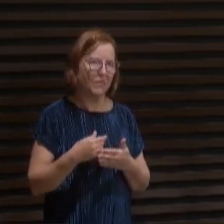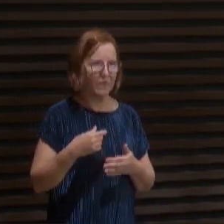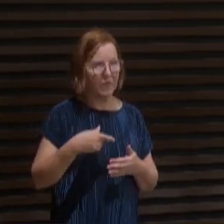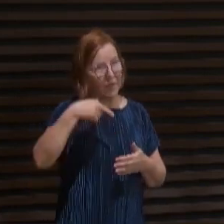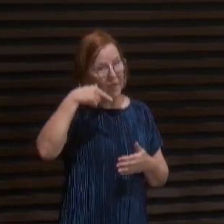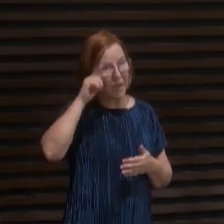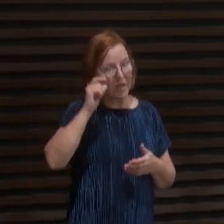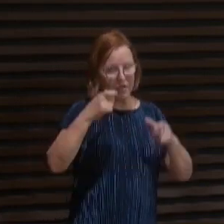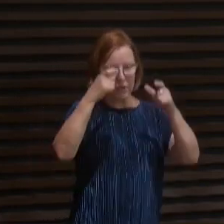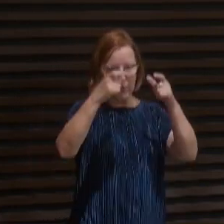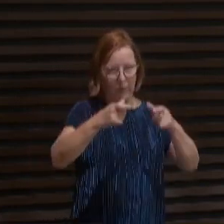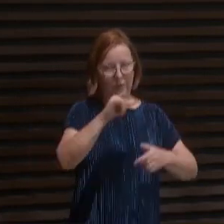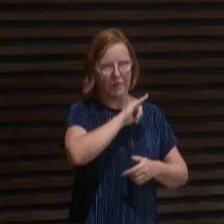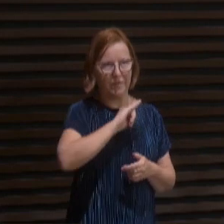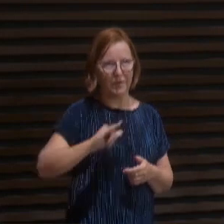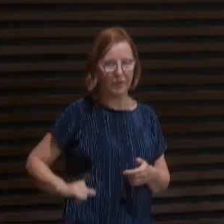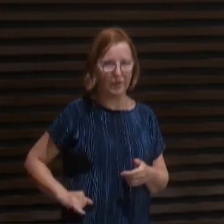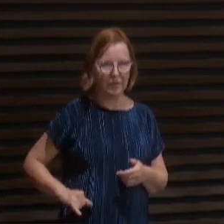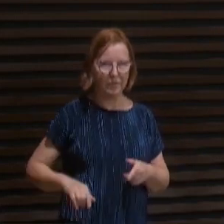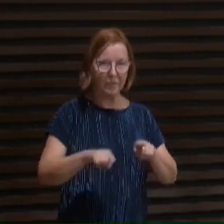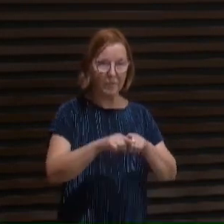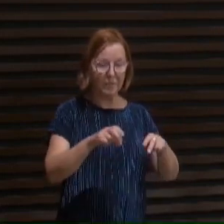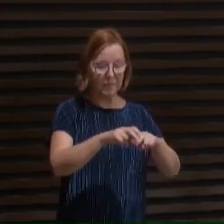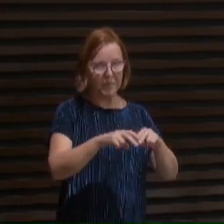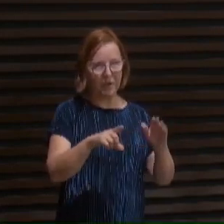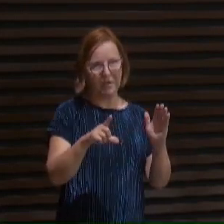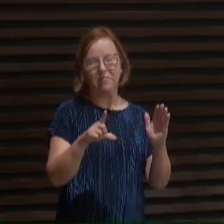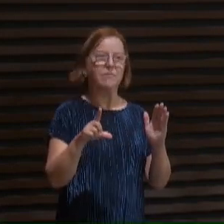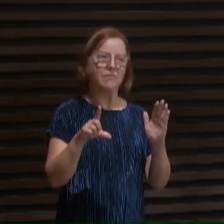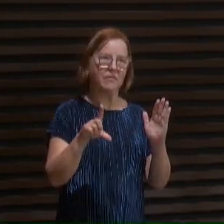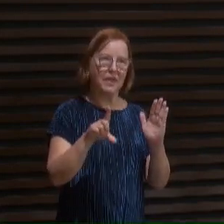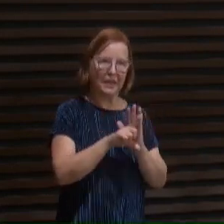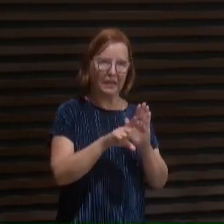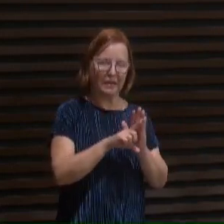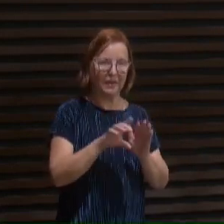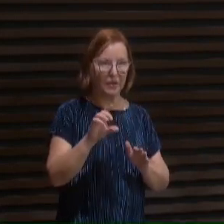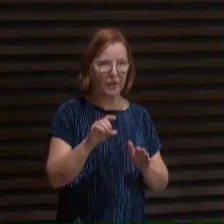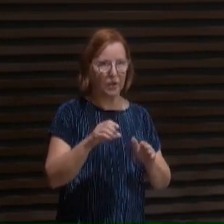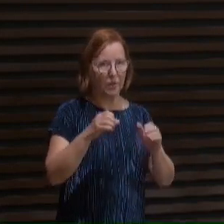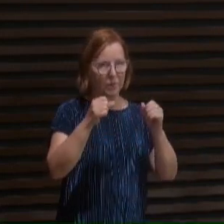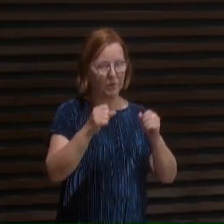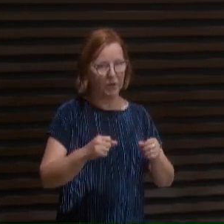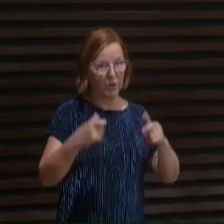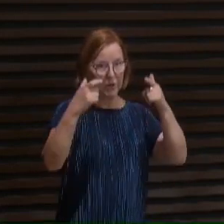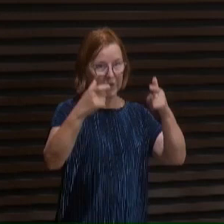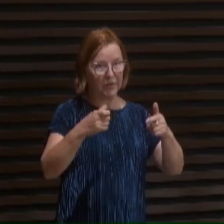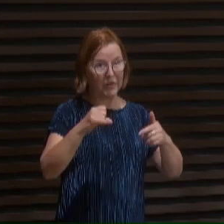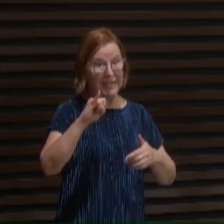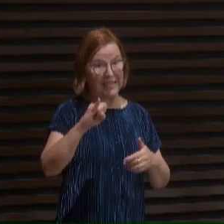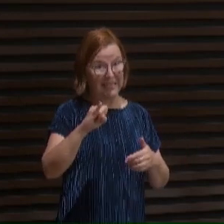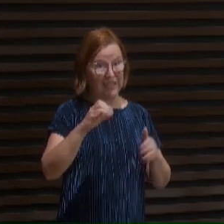imperador. Mas, de acordo com a lei, ele só podia ser coroado se estivesse